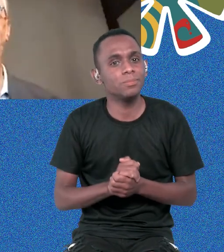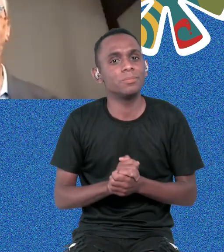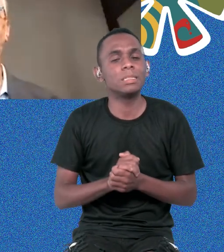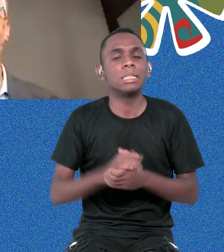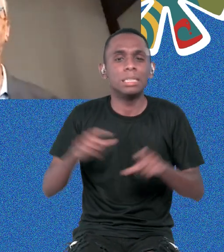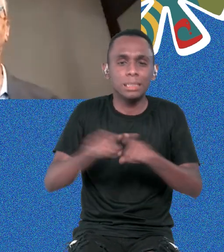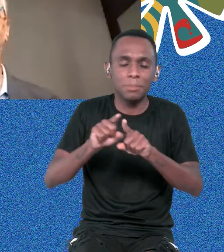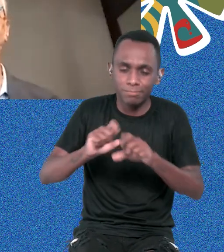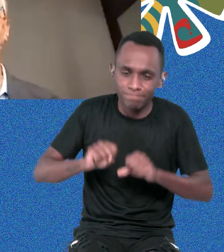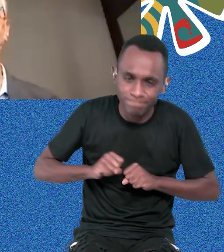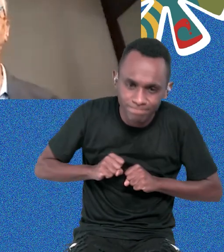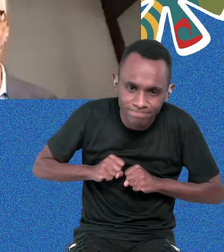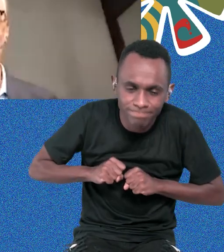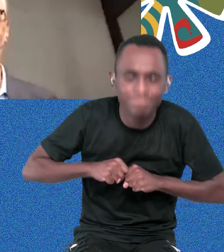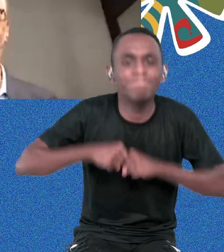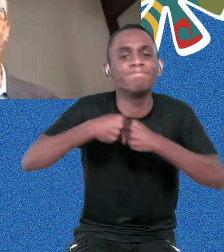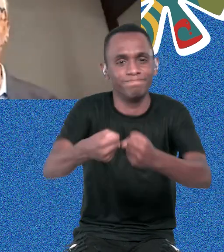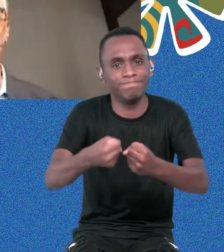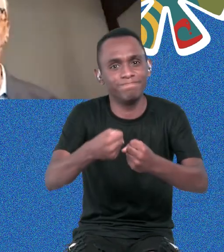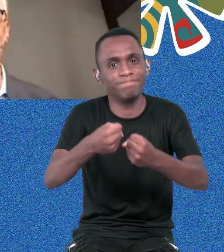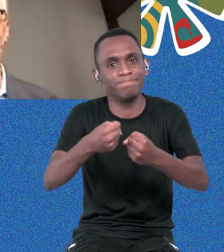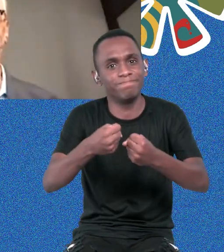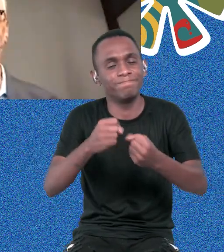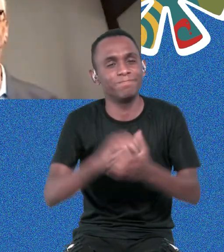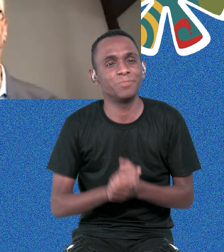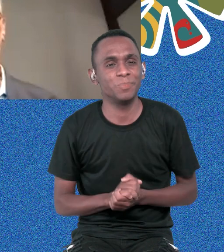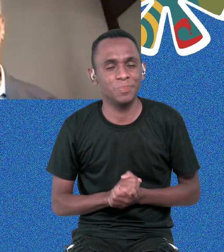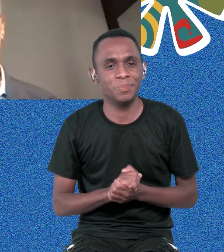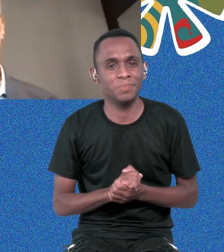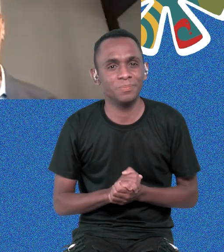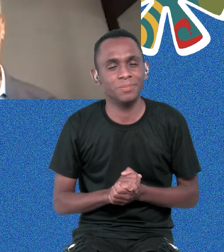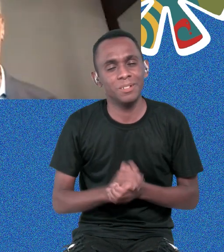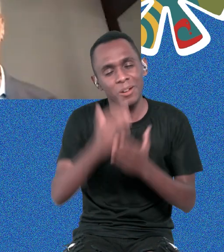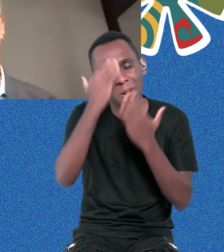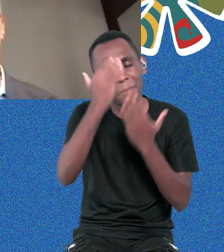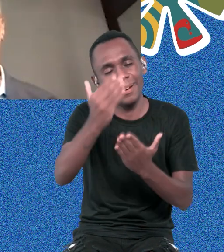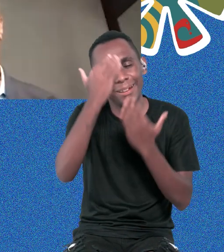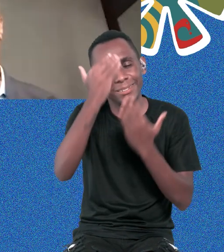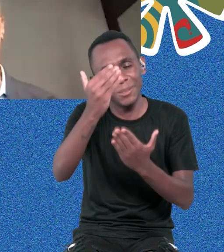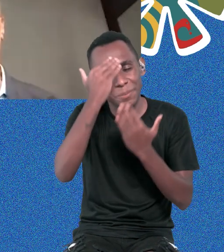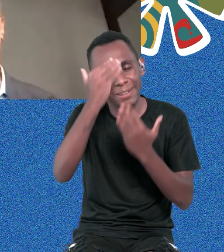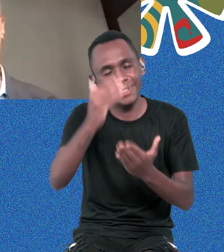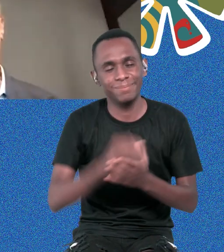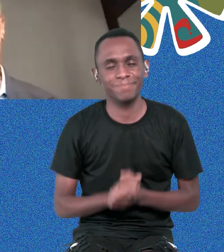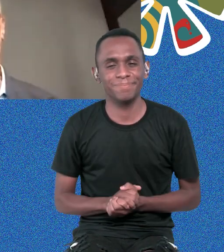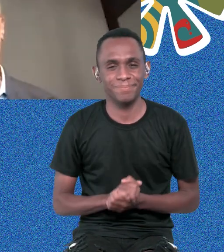E já resisti e Isso. insisti. Tá bom. Muito,